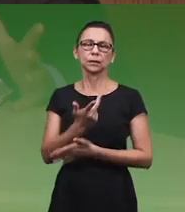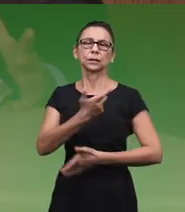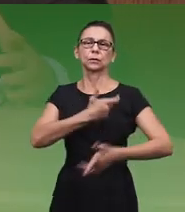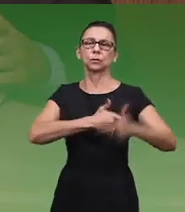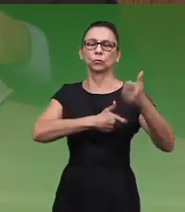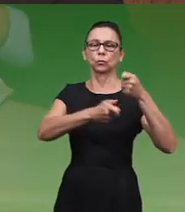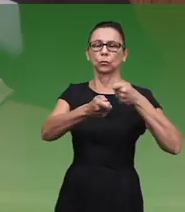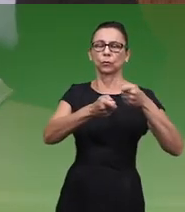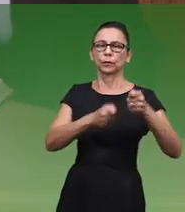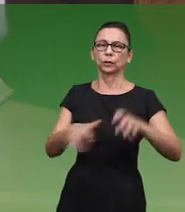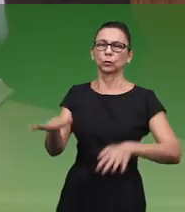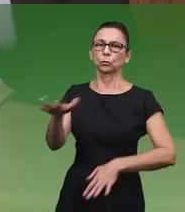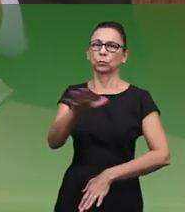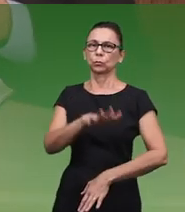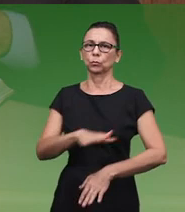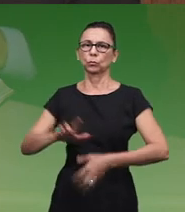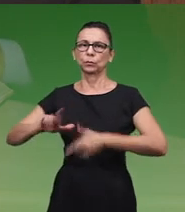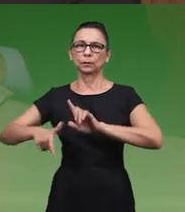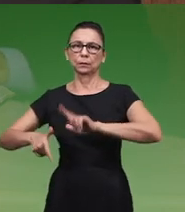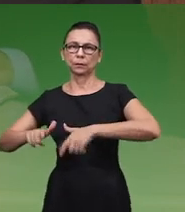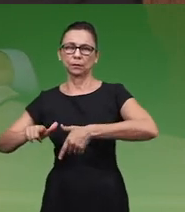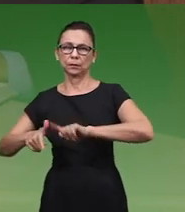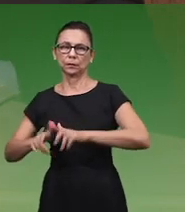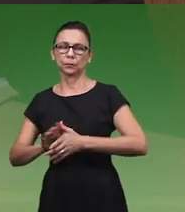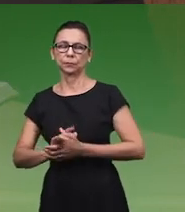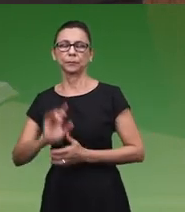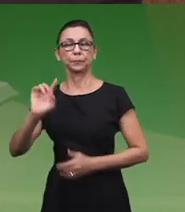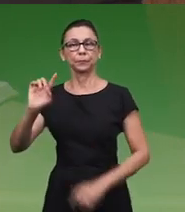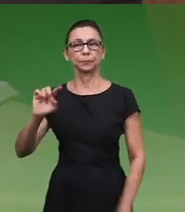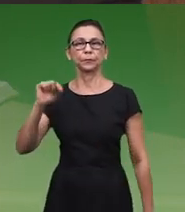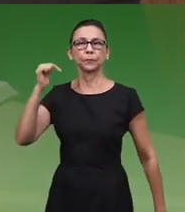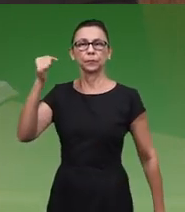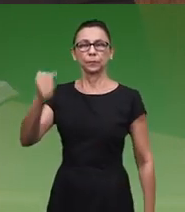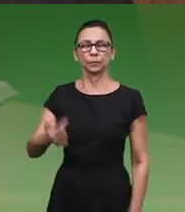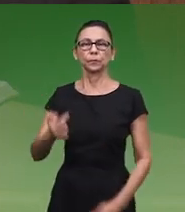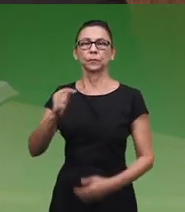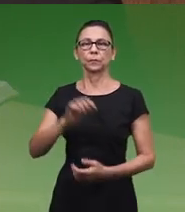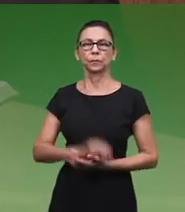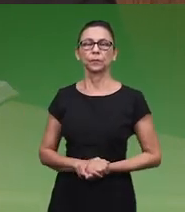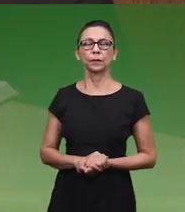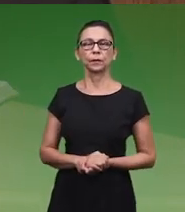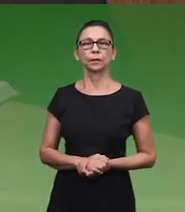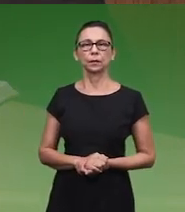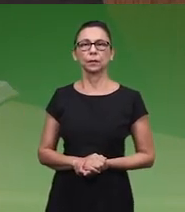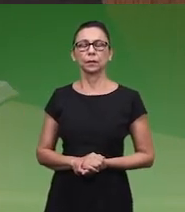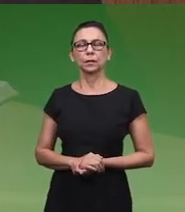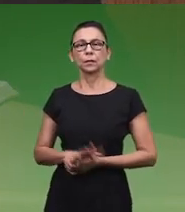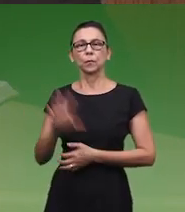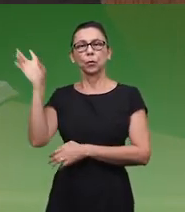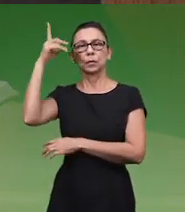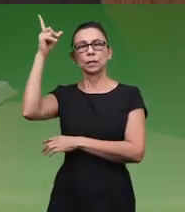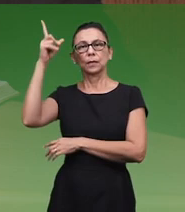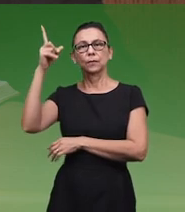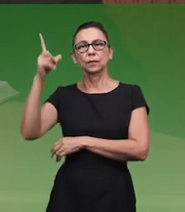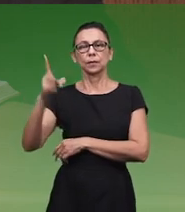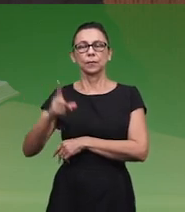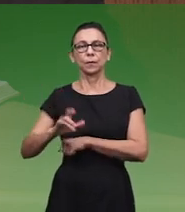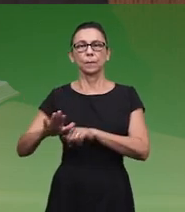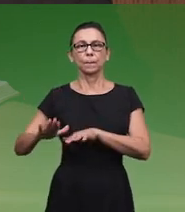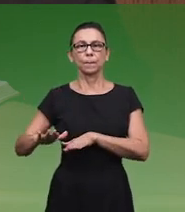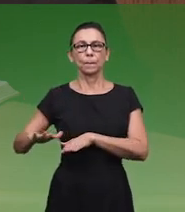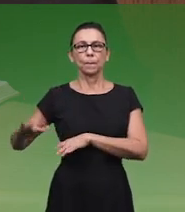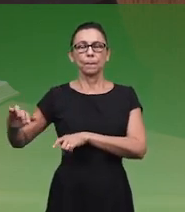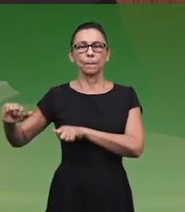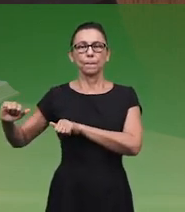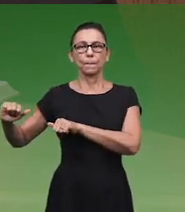Israel. Depois que Davi foi feito rei, Davi marchou para Jerusalém.